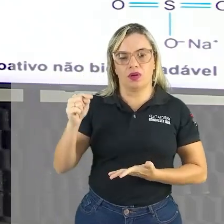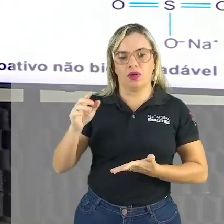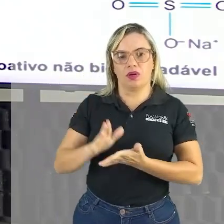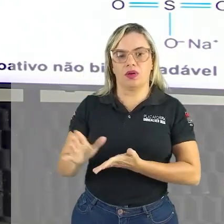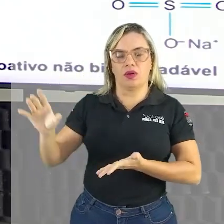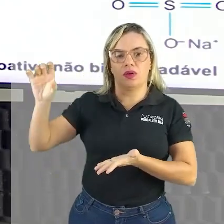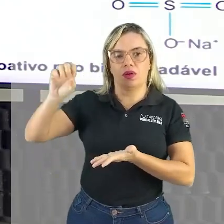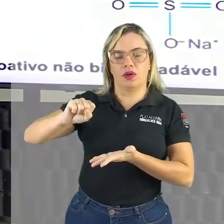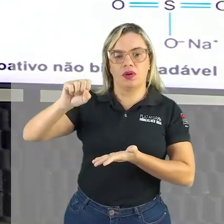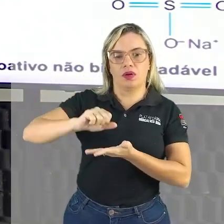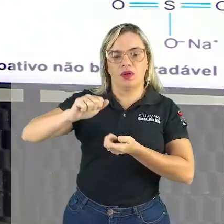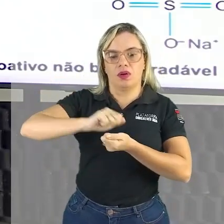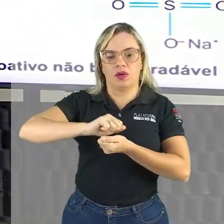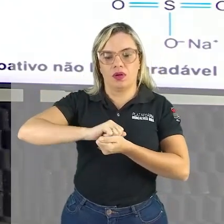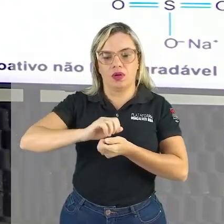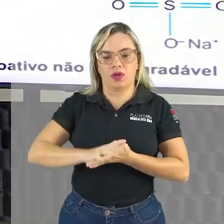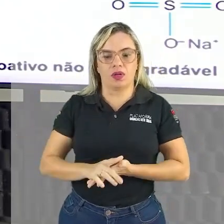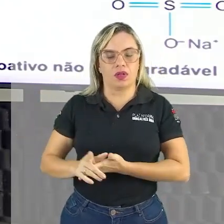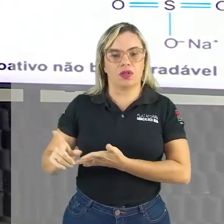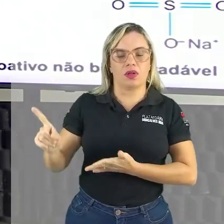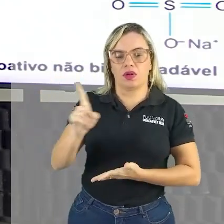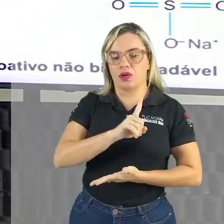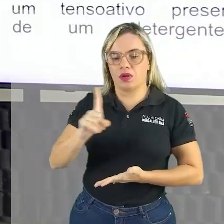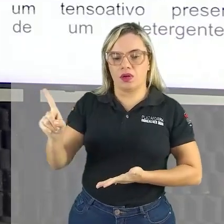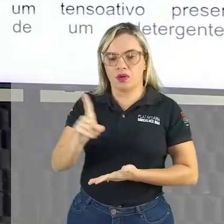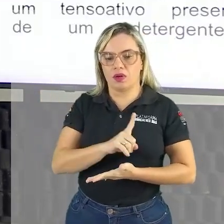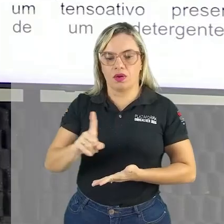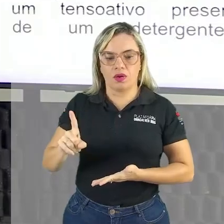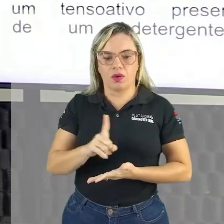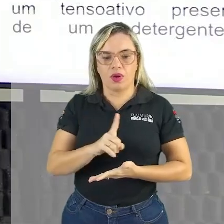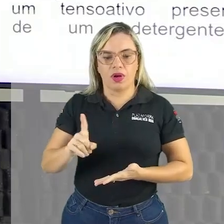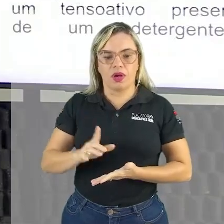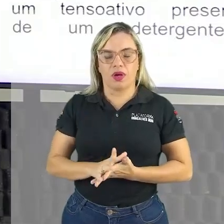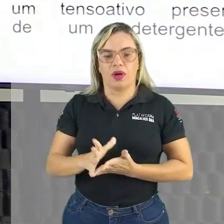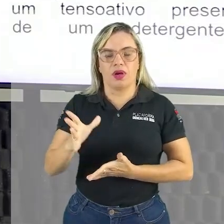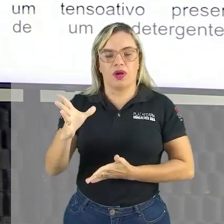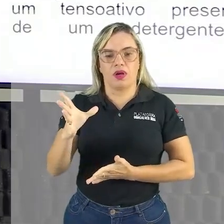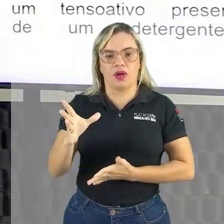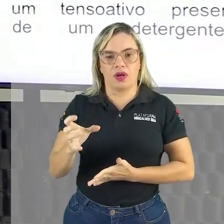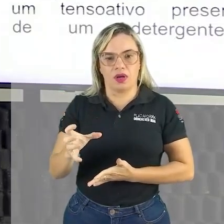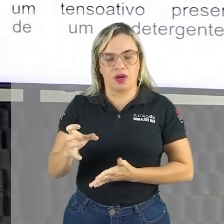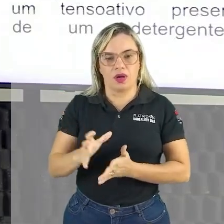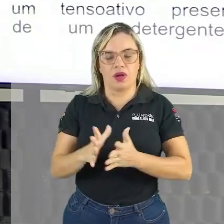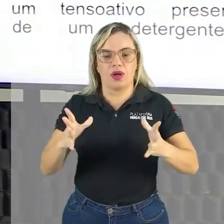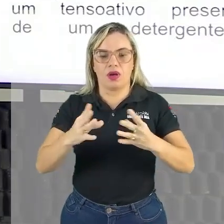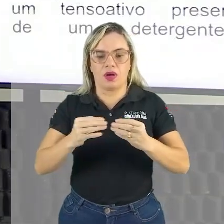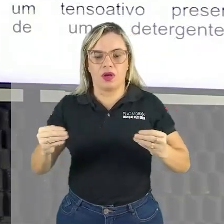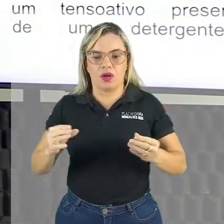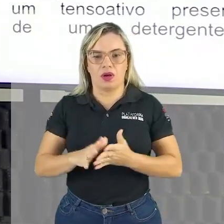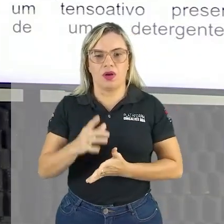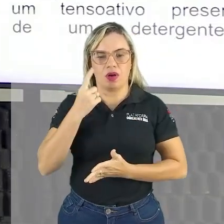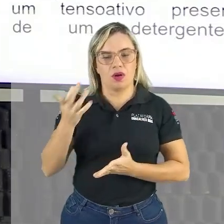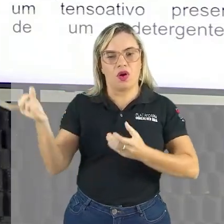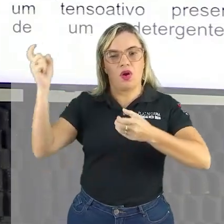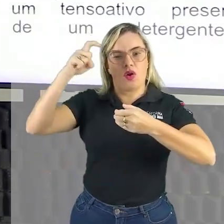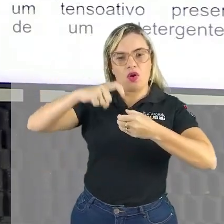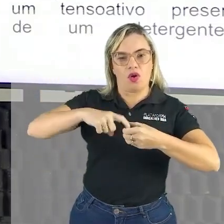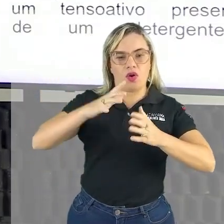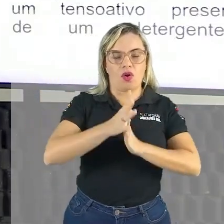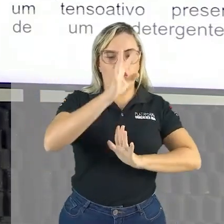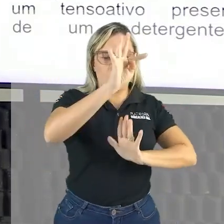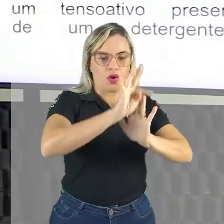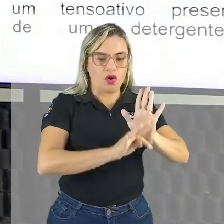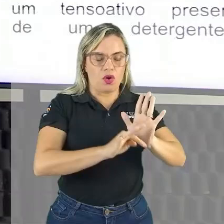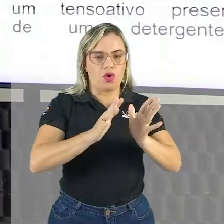te ajuda. O texto diz para você. Bem aqui quando você volta, ele fala, olha, os micro-organismos que